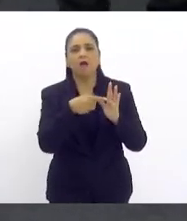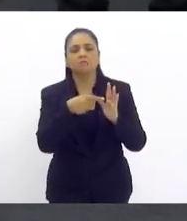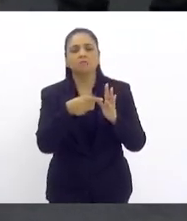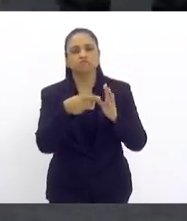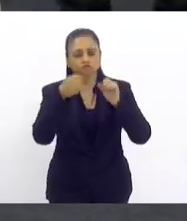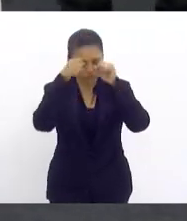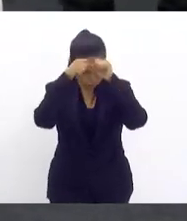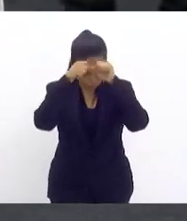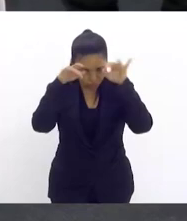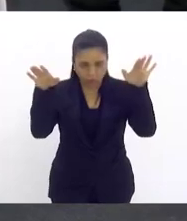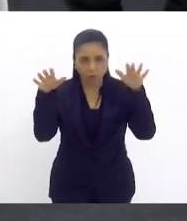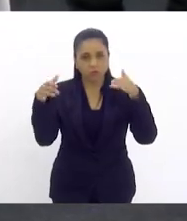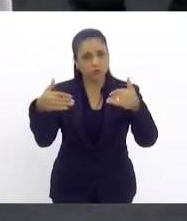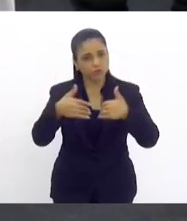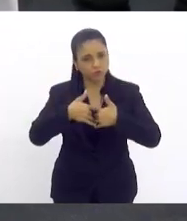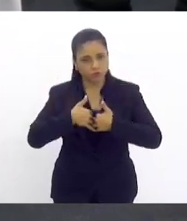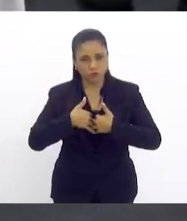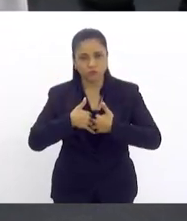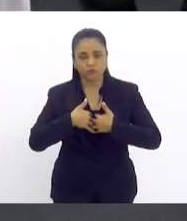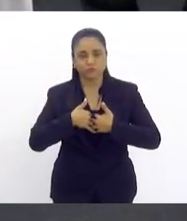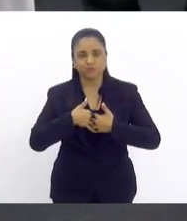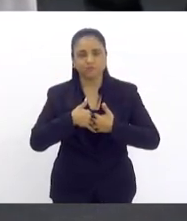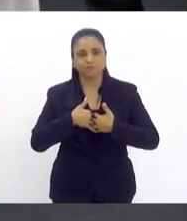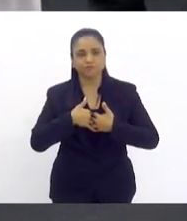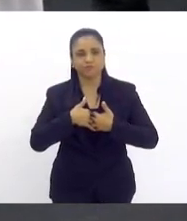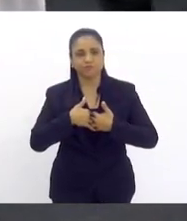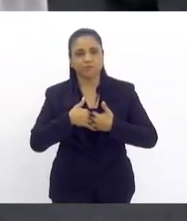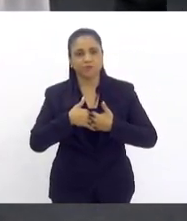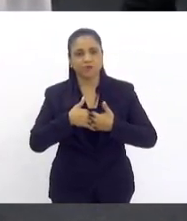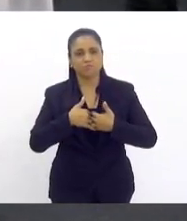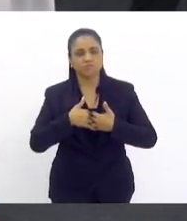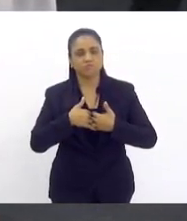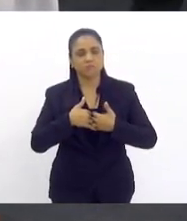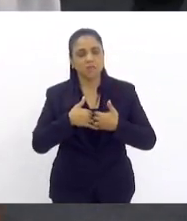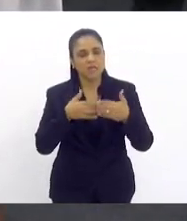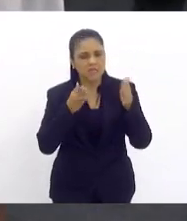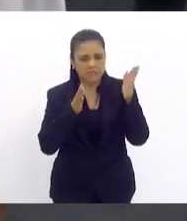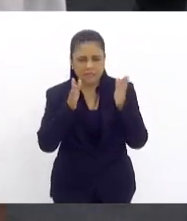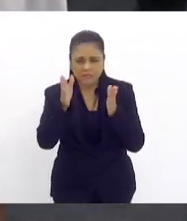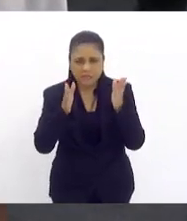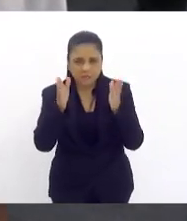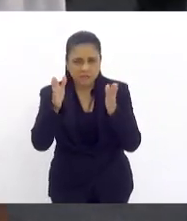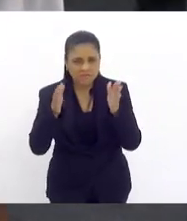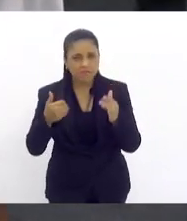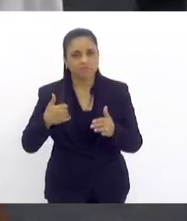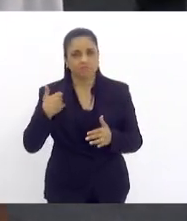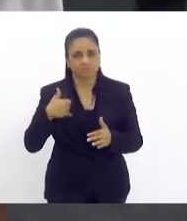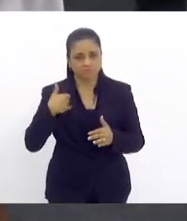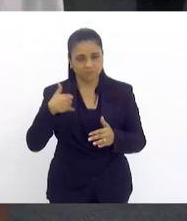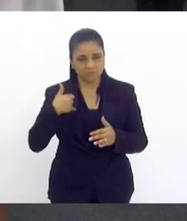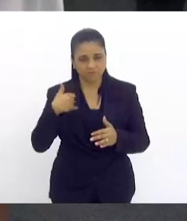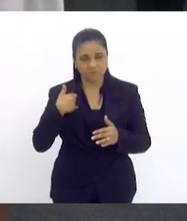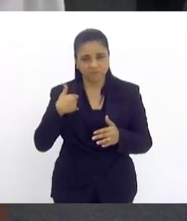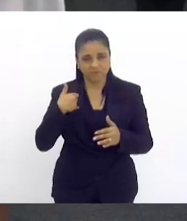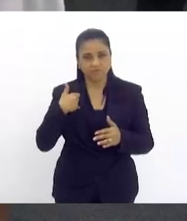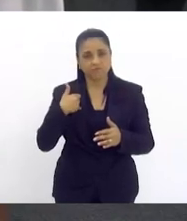possibilidades do autismo em determinadas faixas etárias, possibilitando melhor